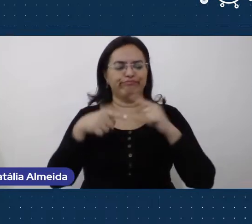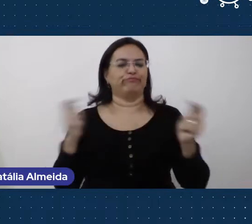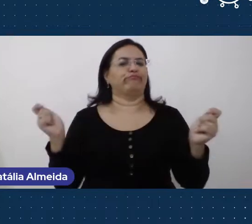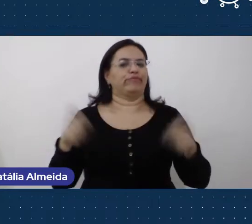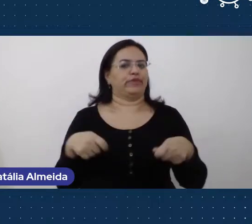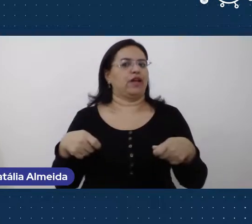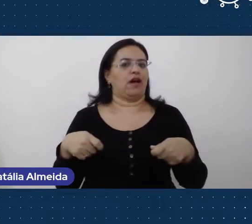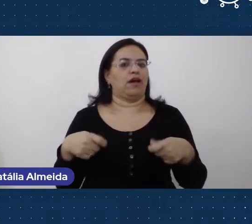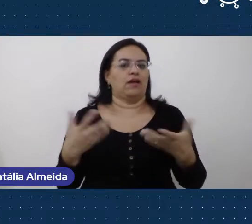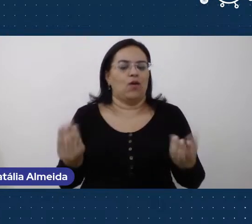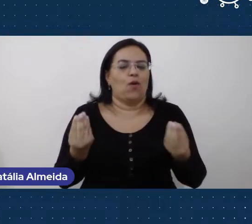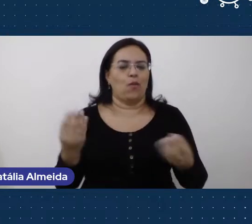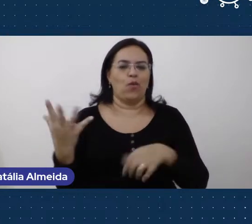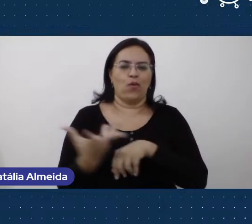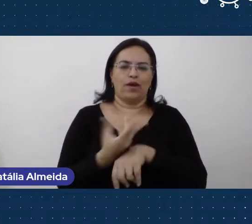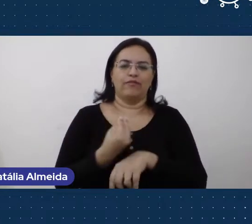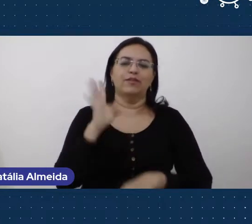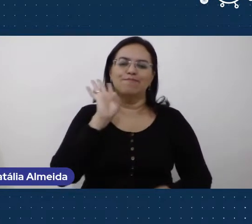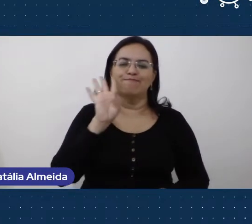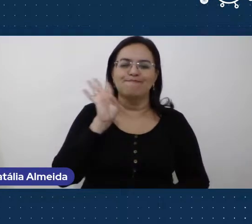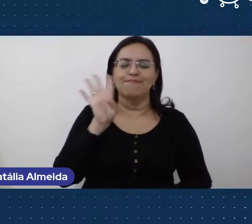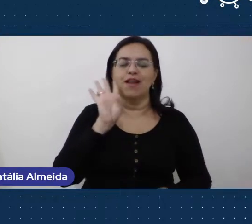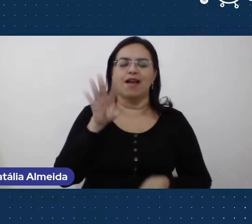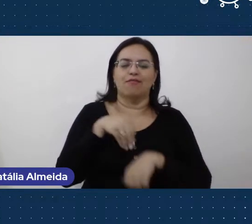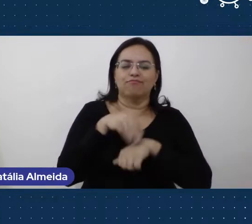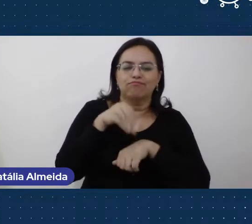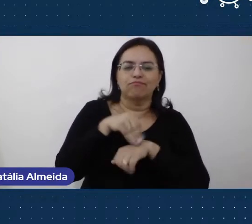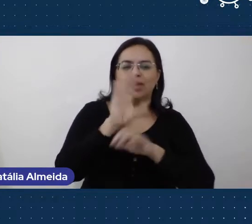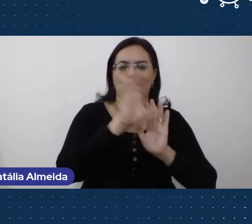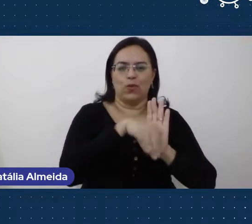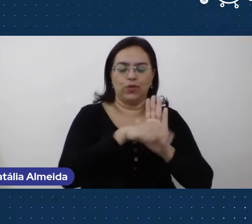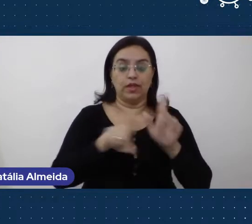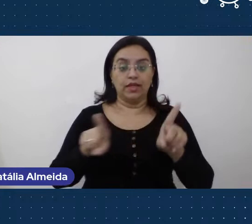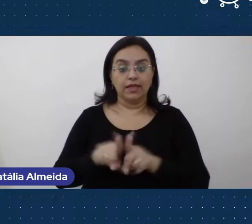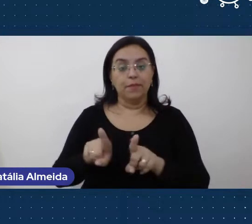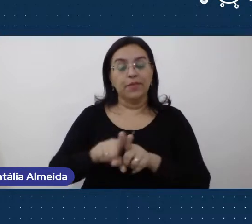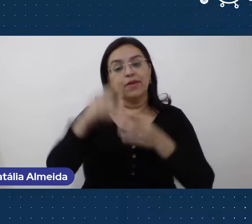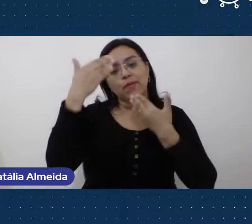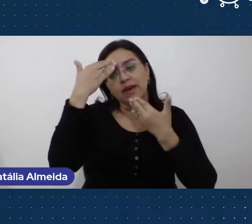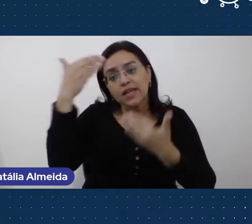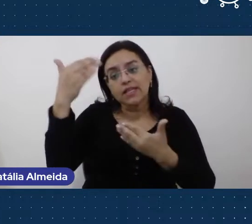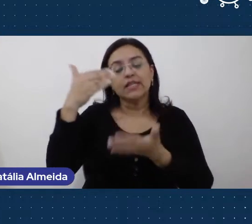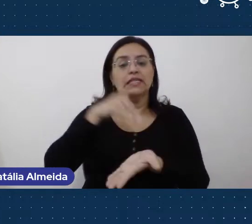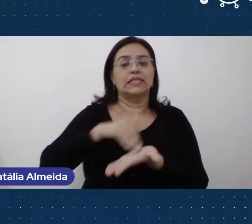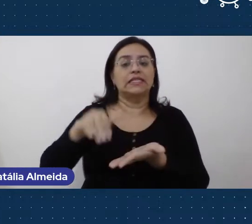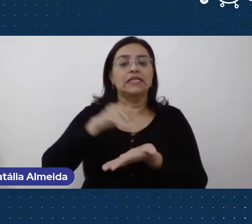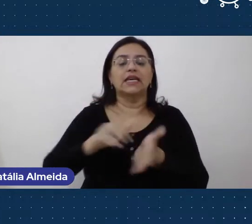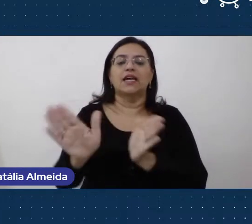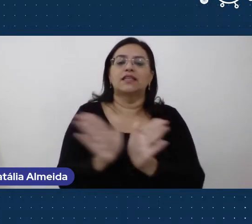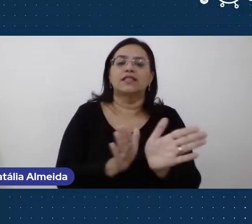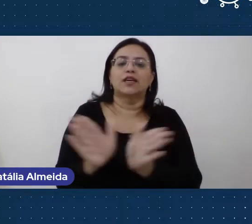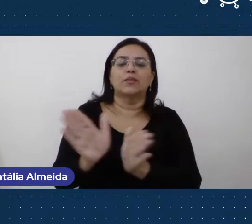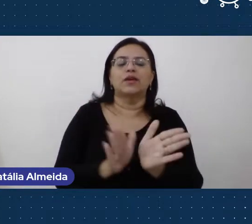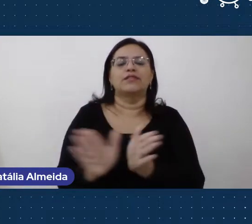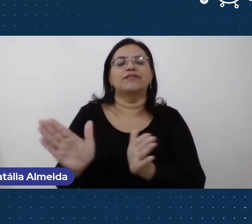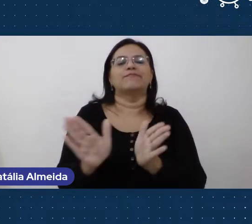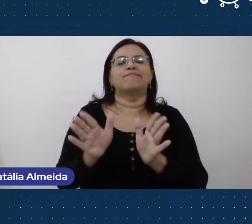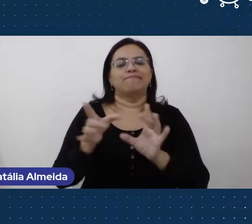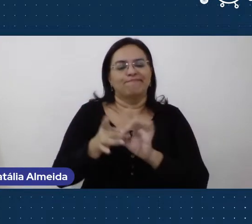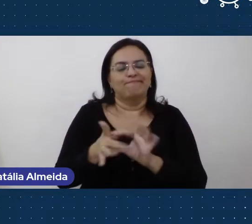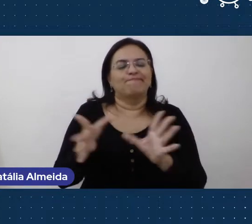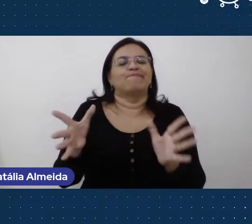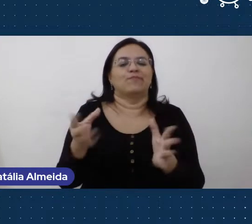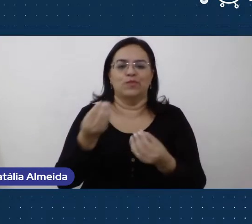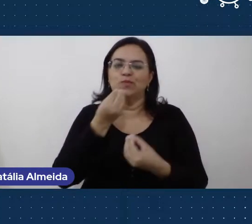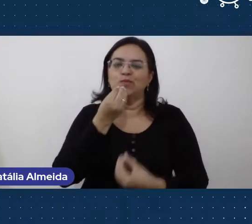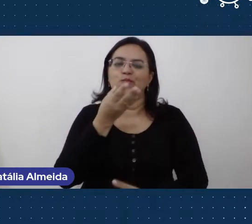coisa legal que a gente tem trazido aqui como conteúdo. Também agradeço à Secretaria de Acessibilidade, UFC Inclui, que gentilmente nos